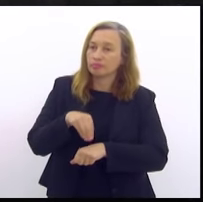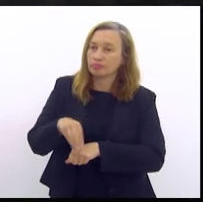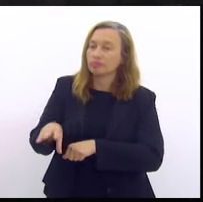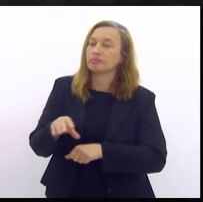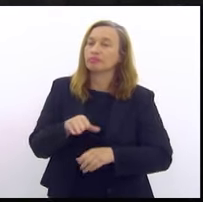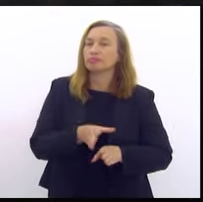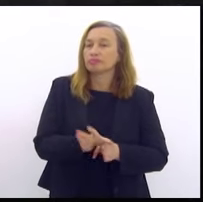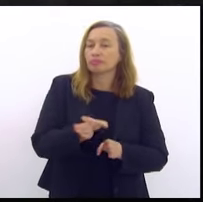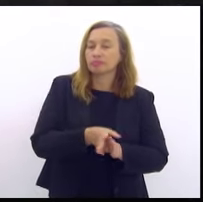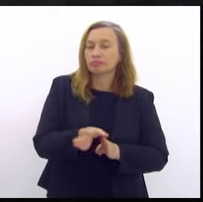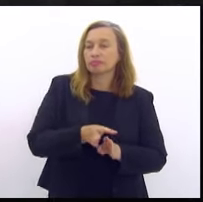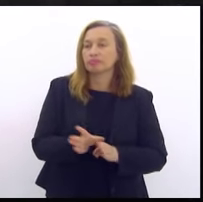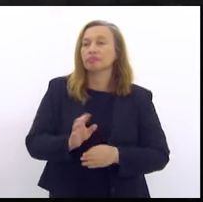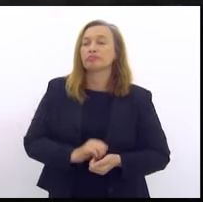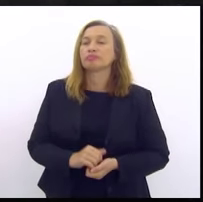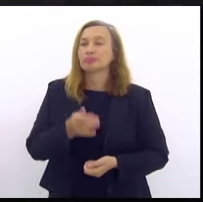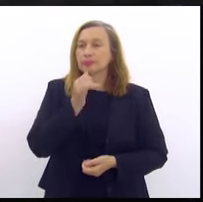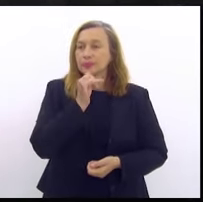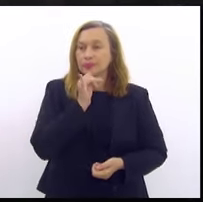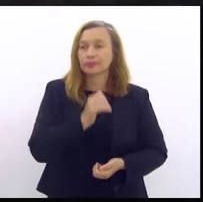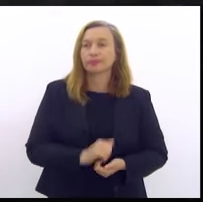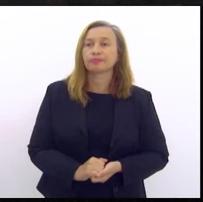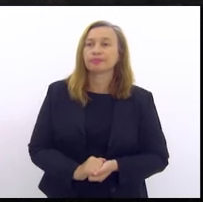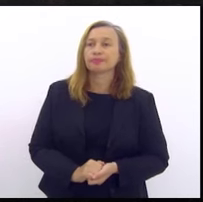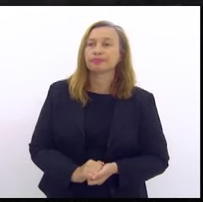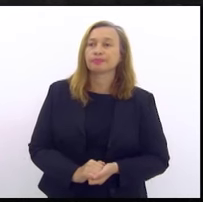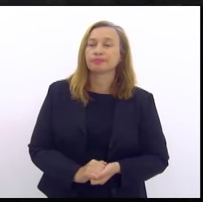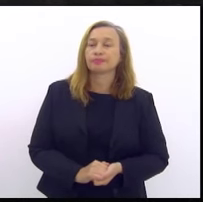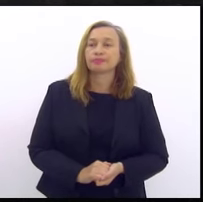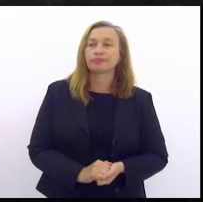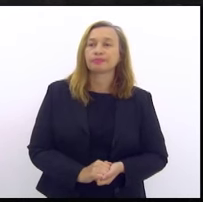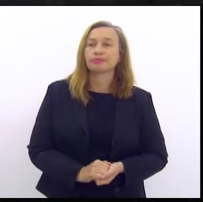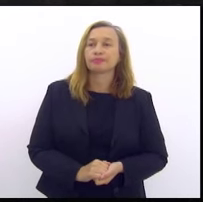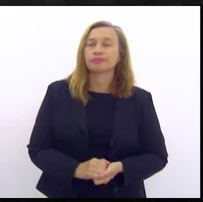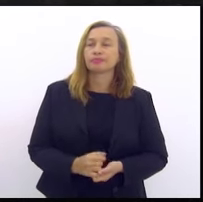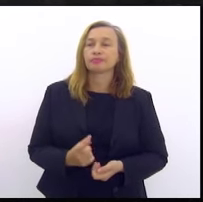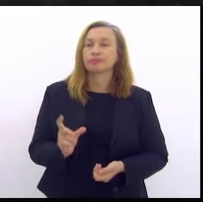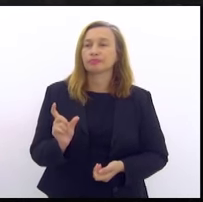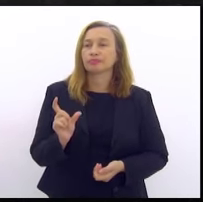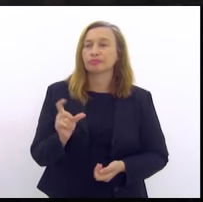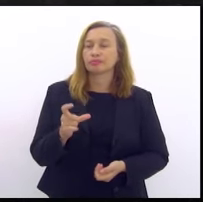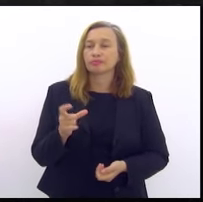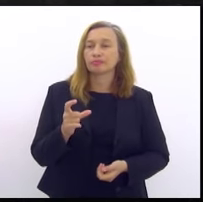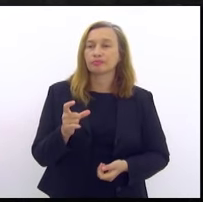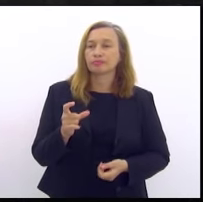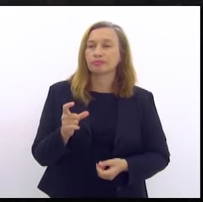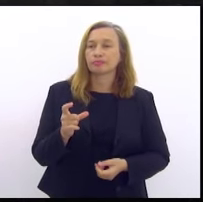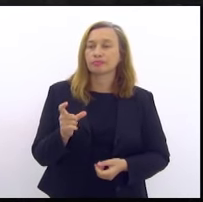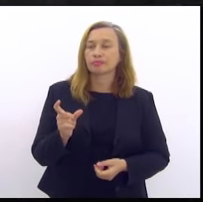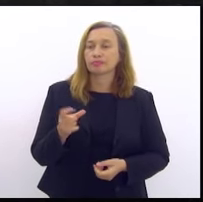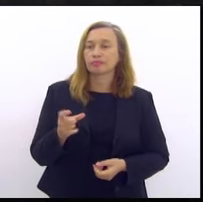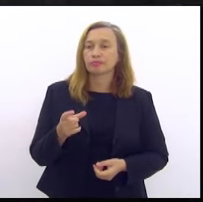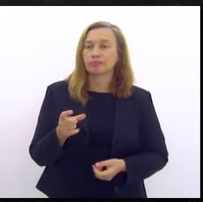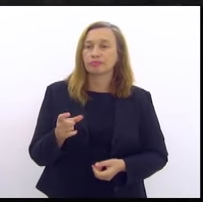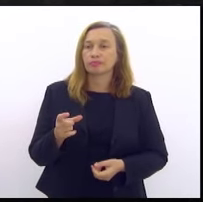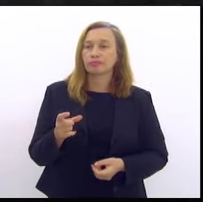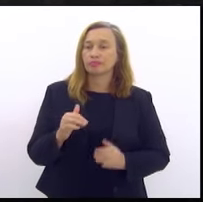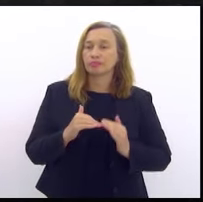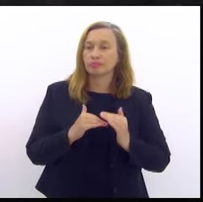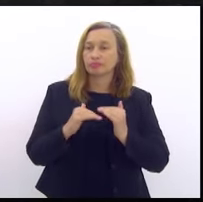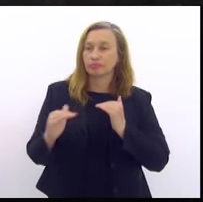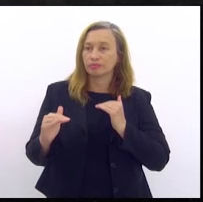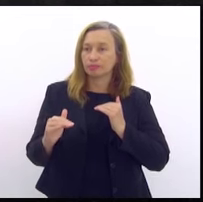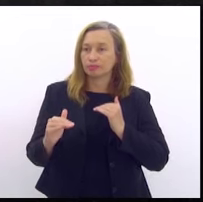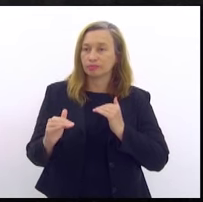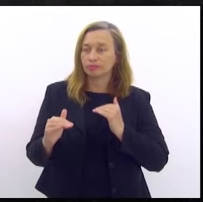orientando. Por exemplo, o Vale Social sobre o metrô. Tivemos uma